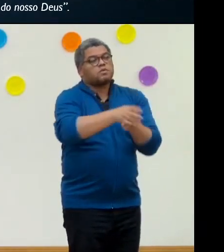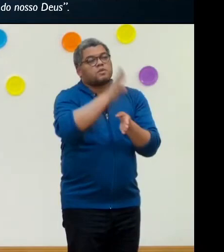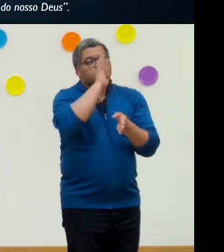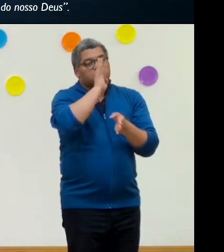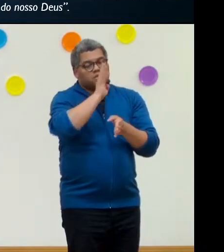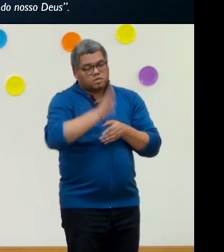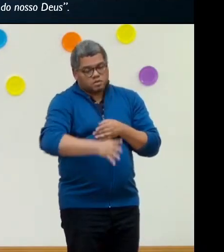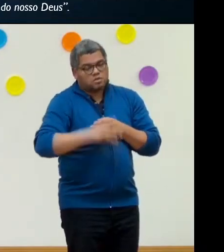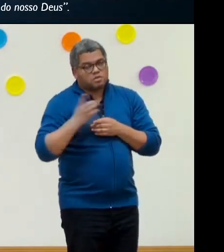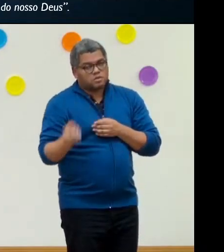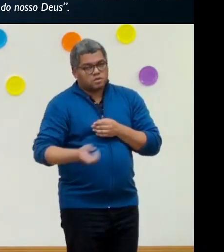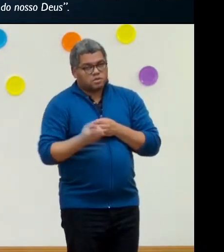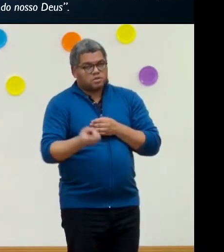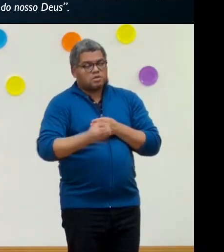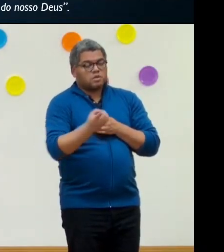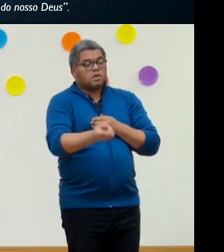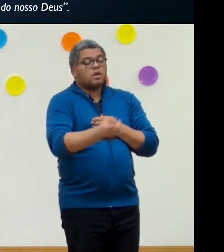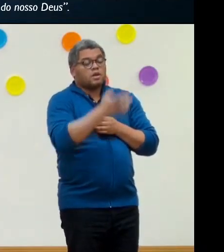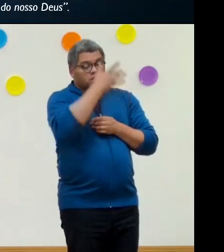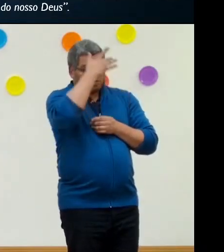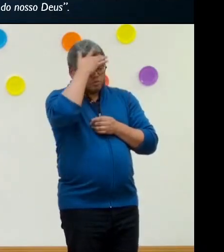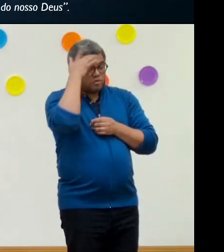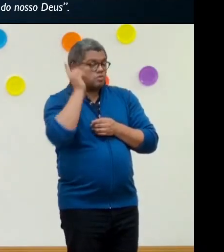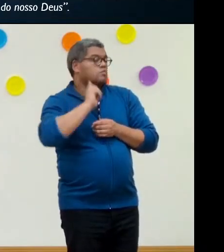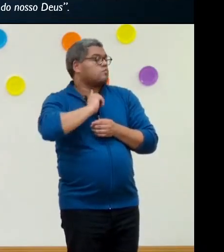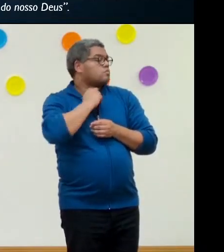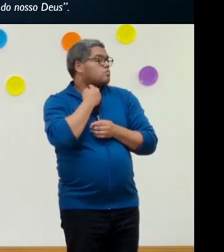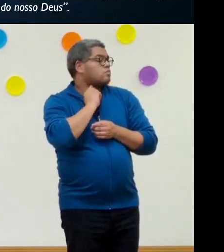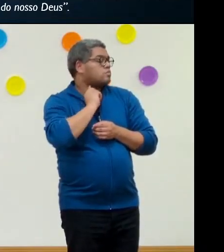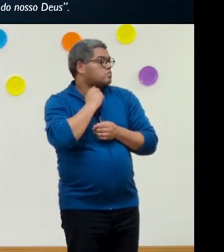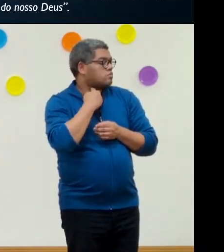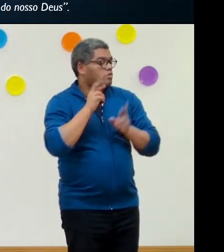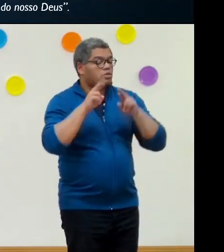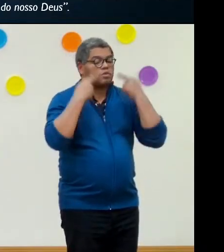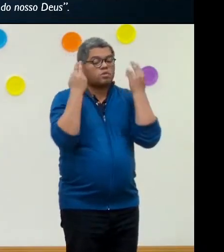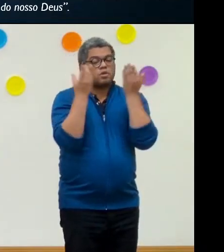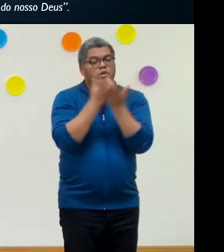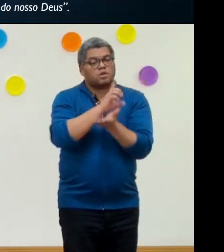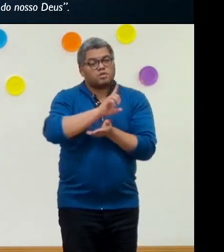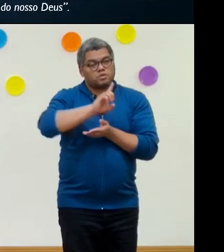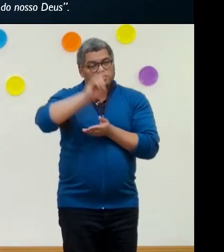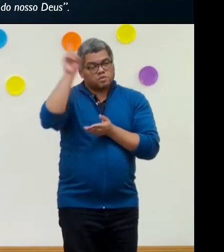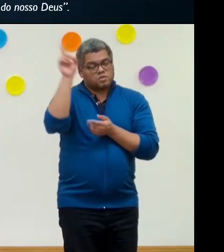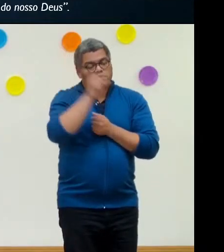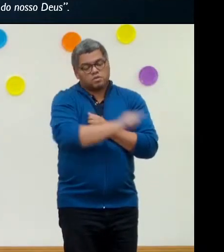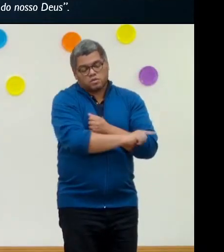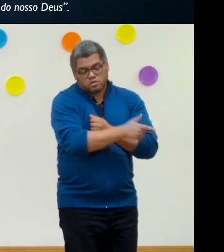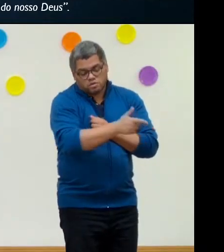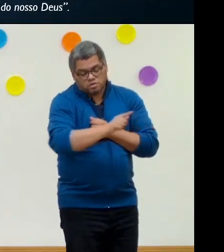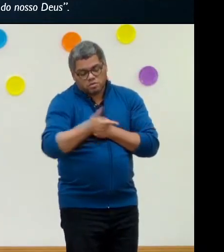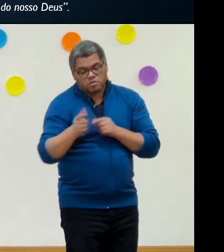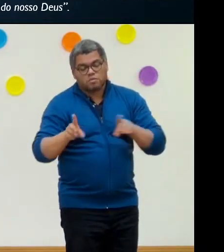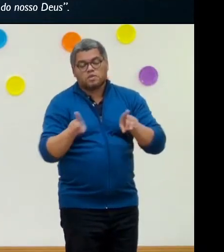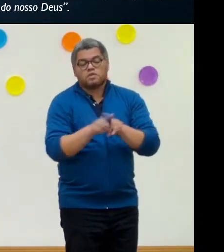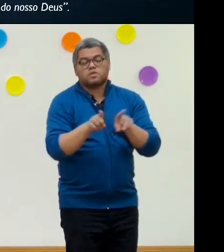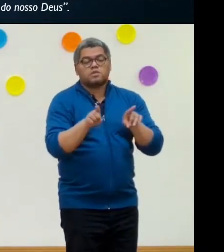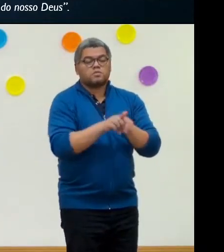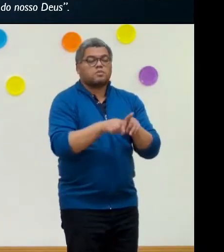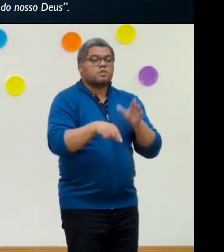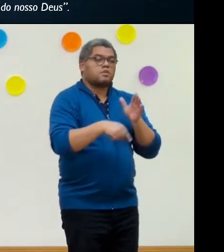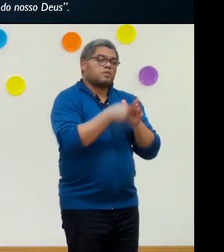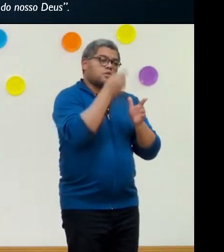Os impuros não herdarão o reino dos céus. Só que ele diz em 1 Coríntios 6 também,